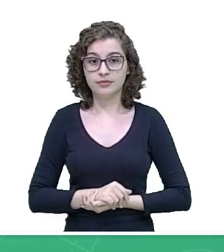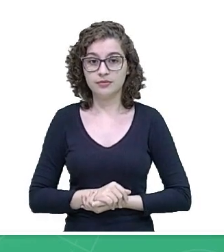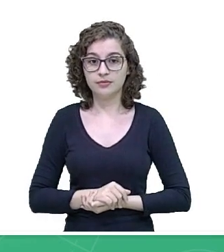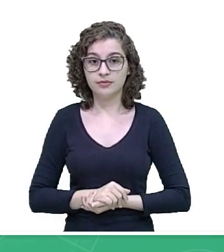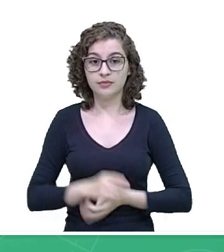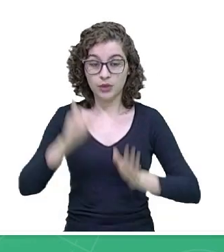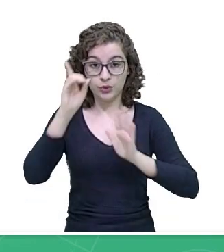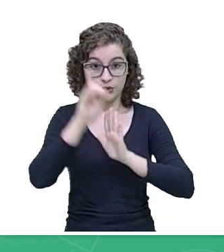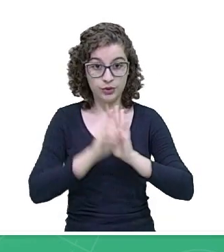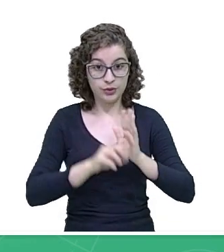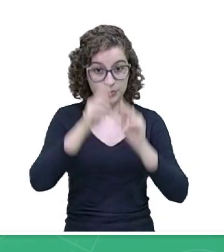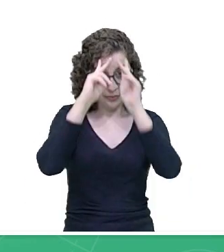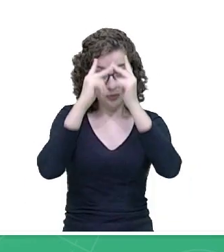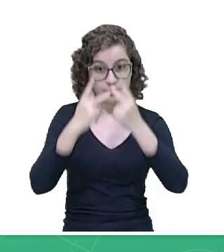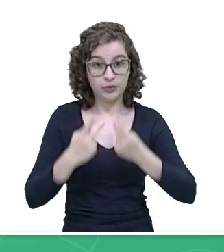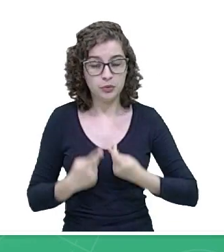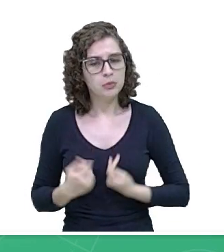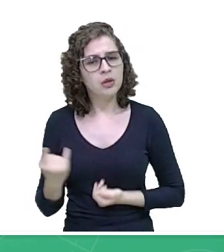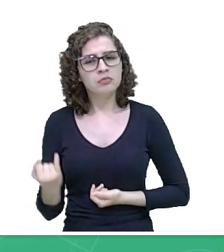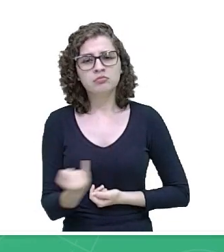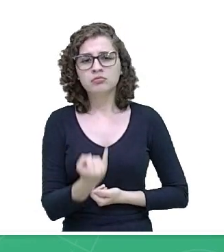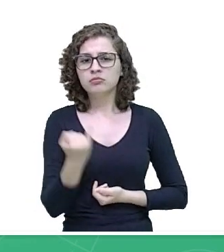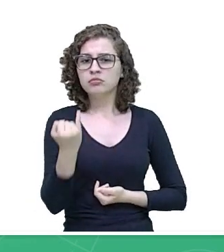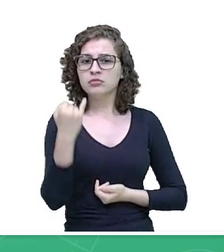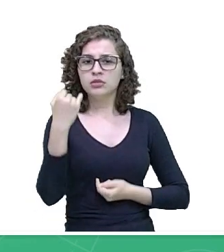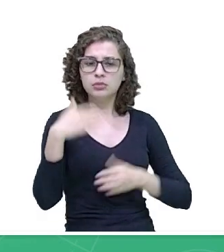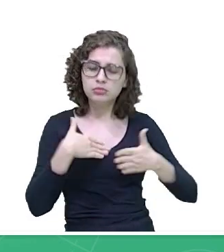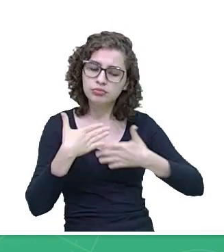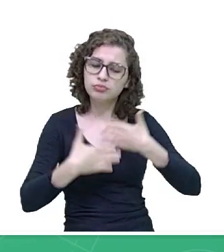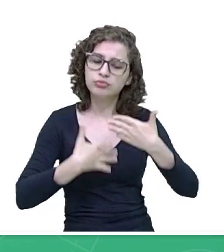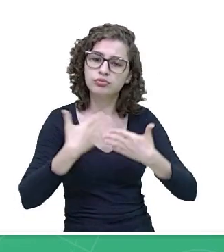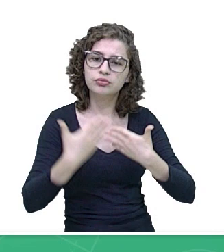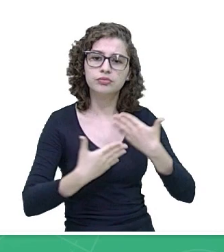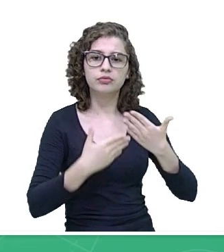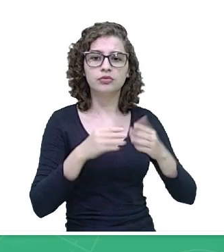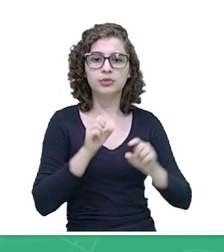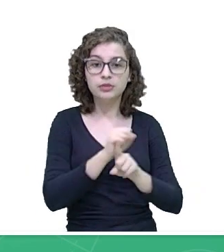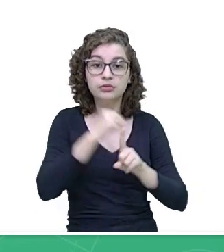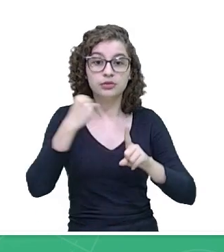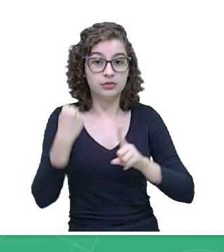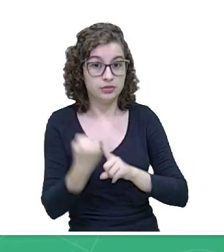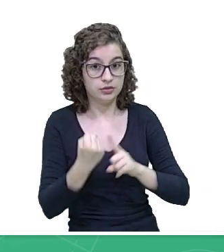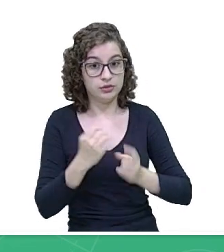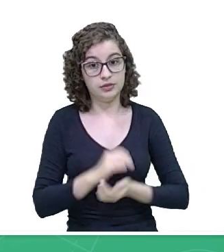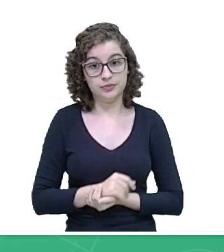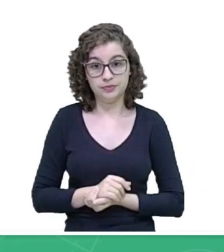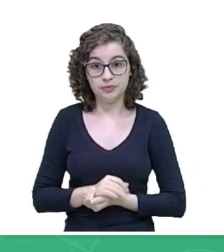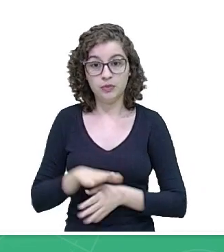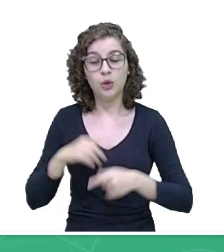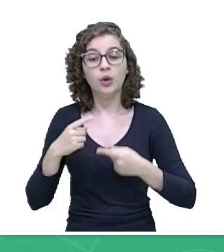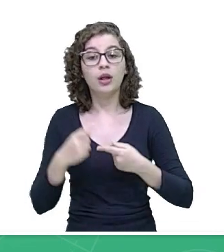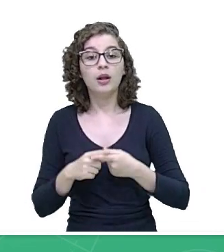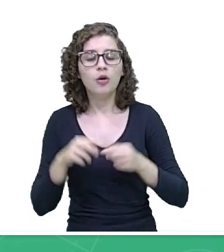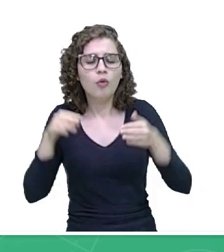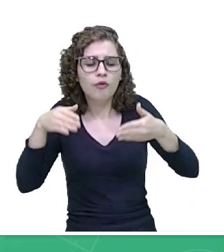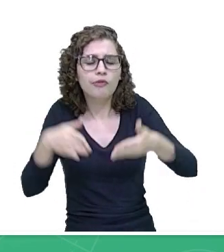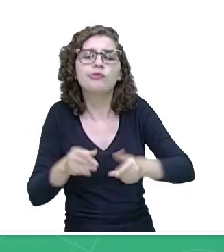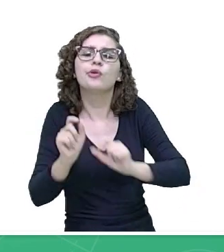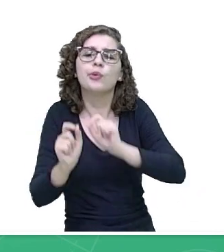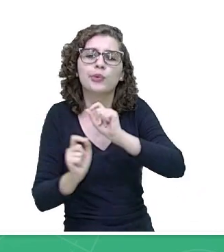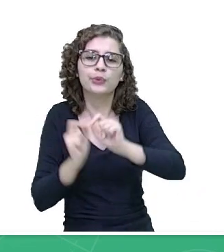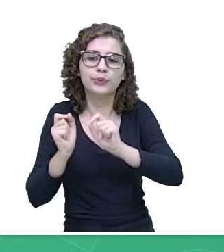seguinte: os direitos humanos são fundamentais para o desenvolvimento da cidadania porque eles visam